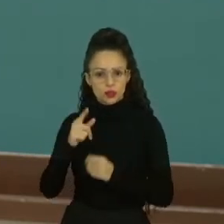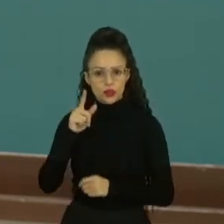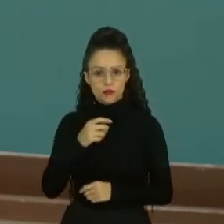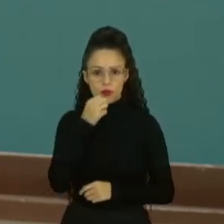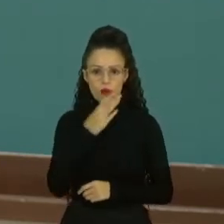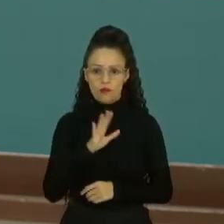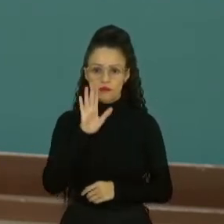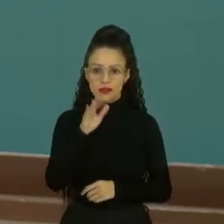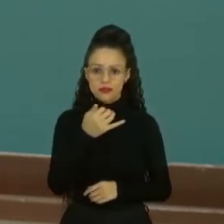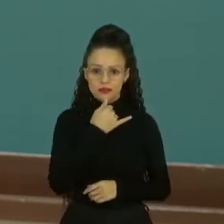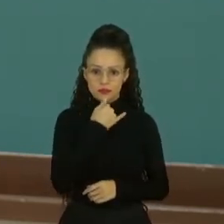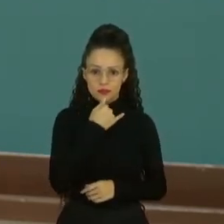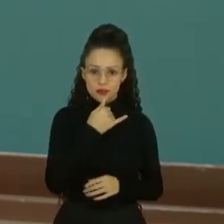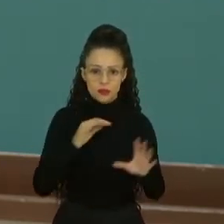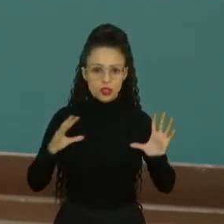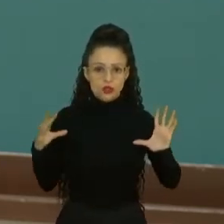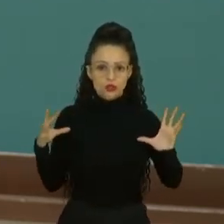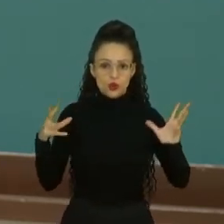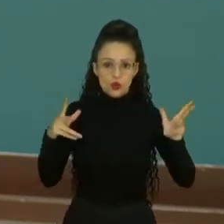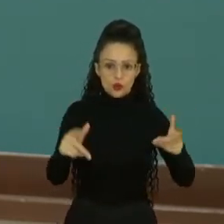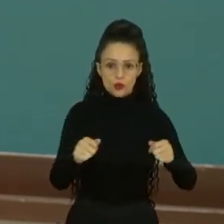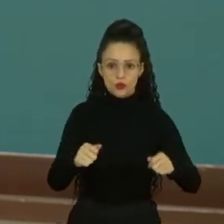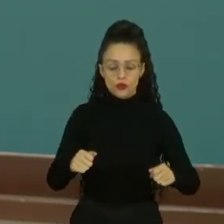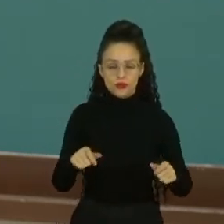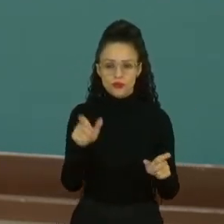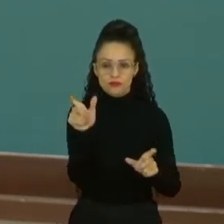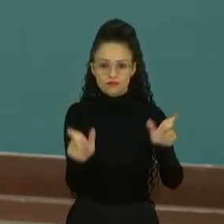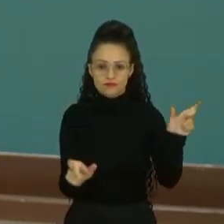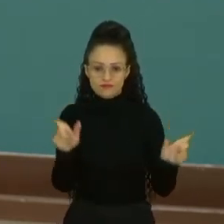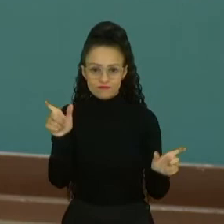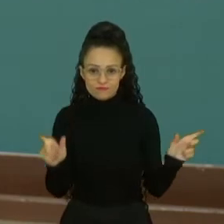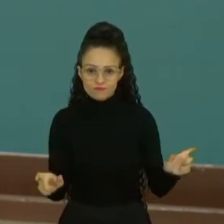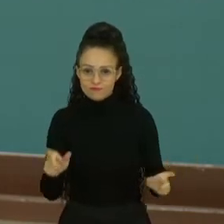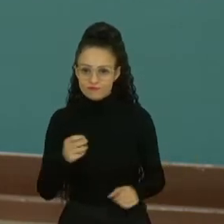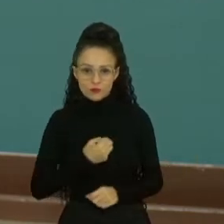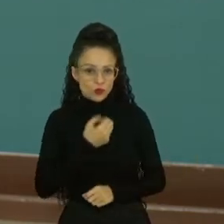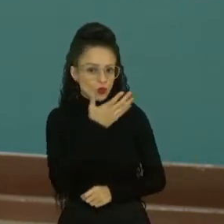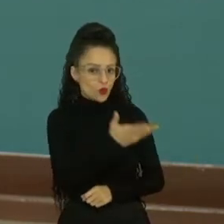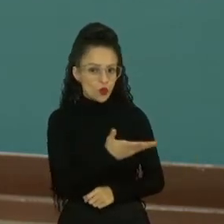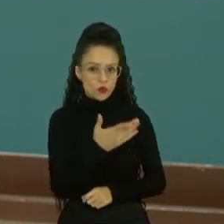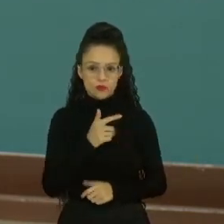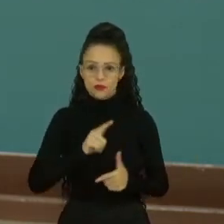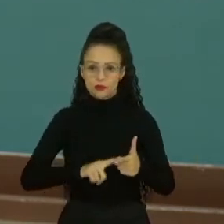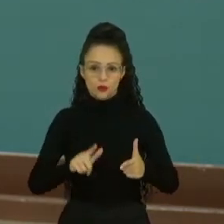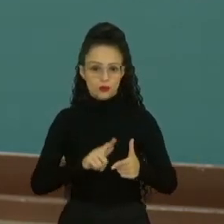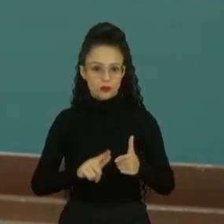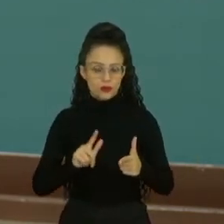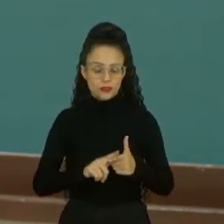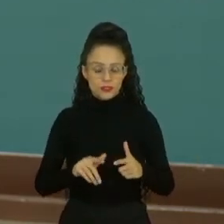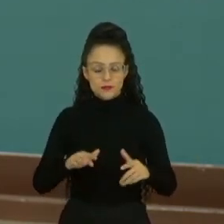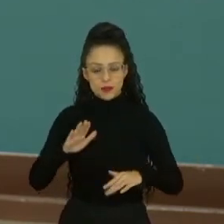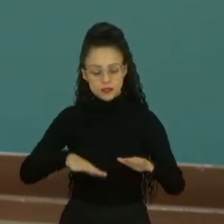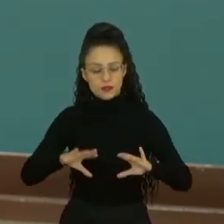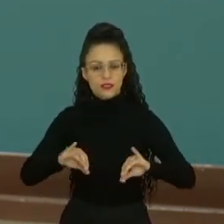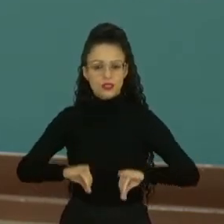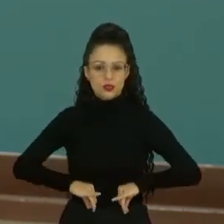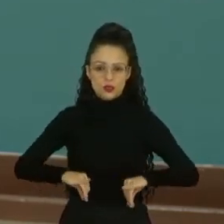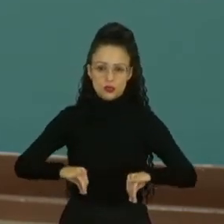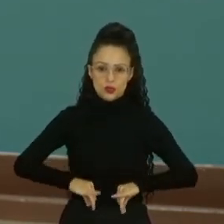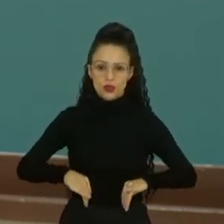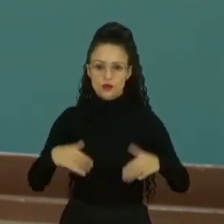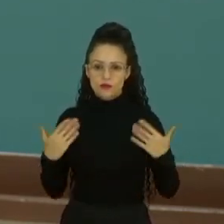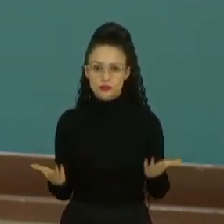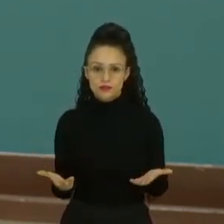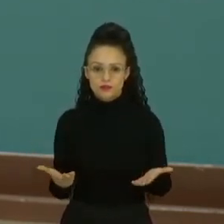mas infelizmente nem todas as pessoas vão contar o seu problema. E às vezes elas ficam lá sofrendo, né, com